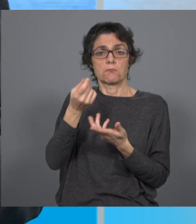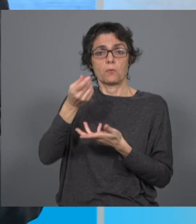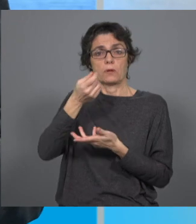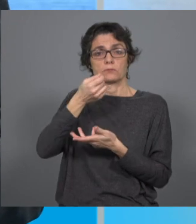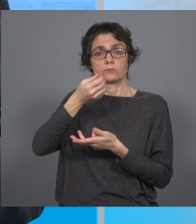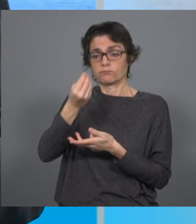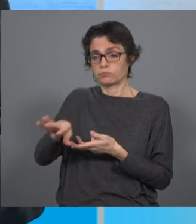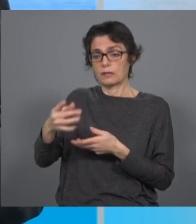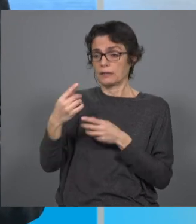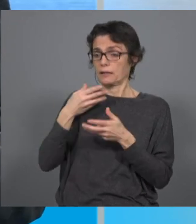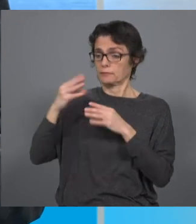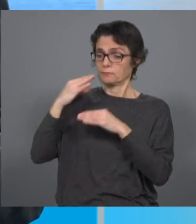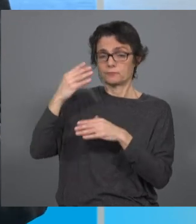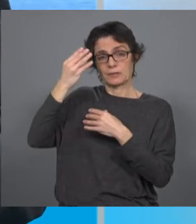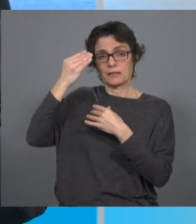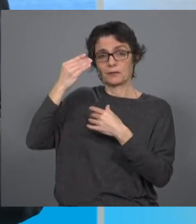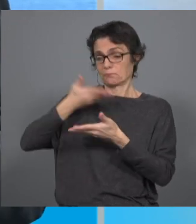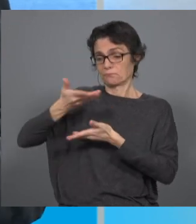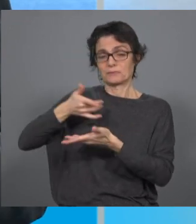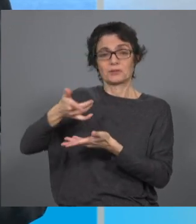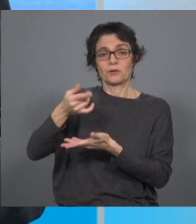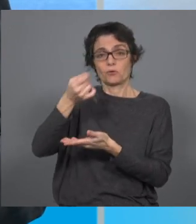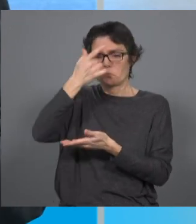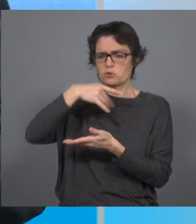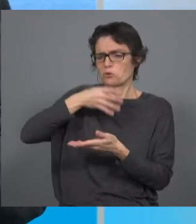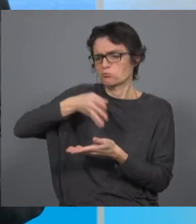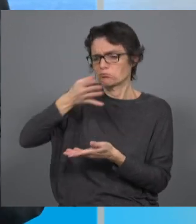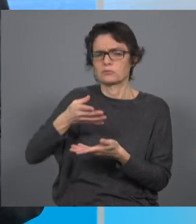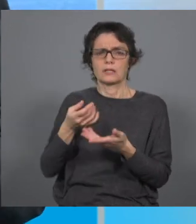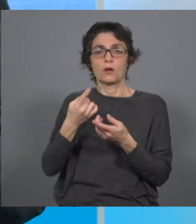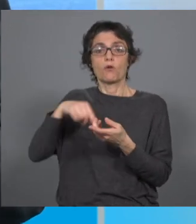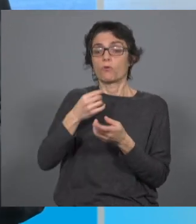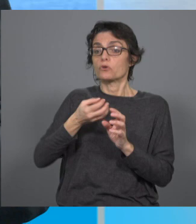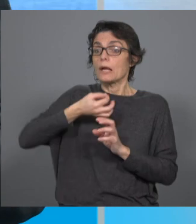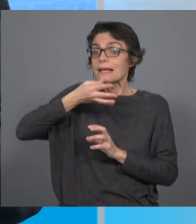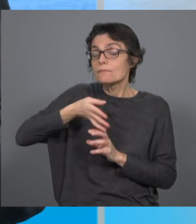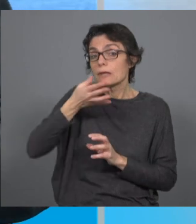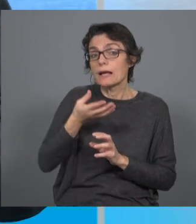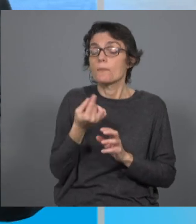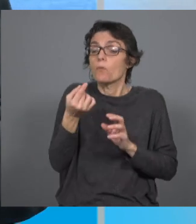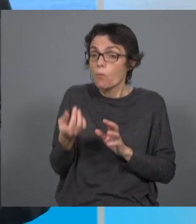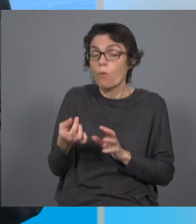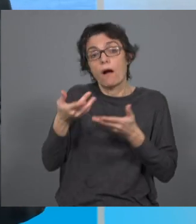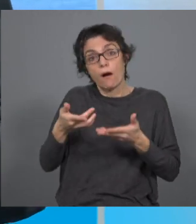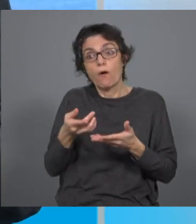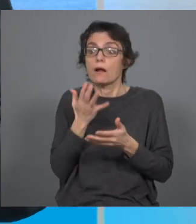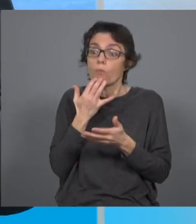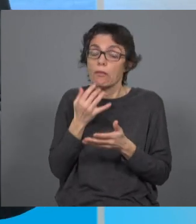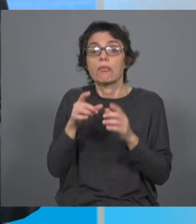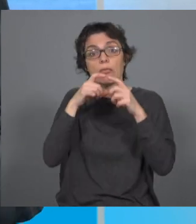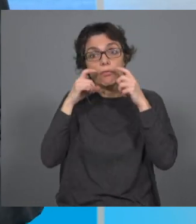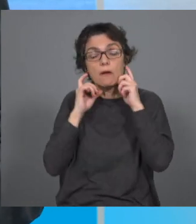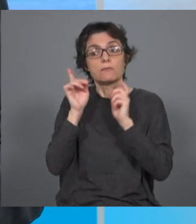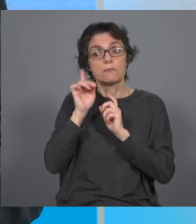E elas às vezes entendem mais rapidamente e aplicam mais depressa uma norma do que um adulto, que precisa de se convencer com argumentos, e isso, às